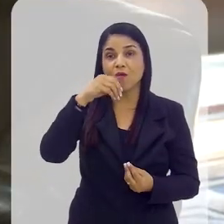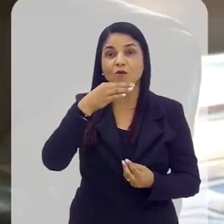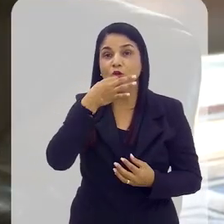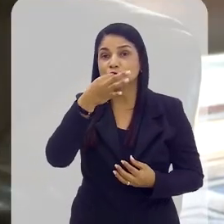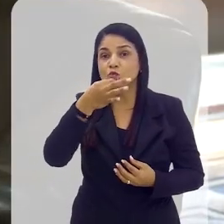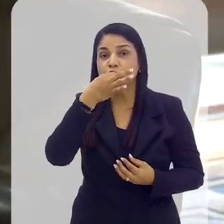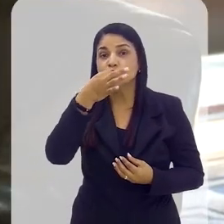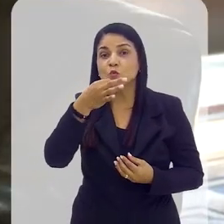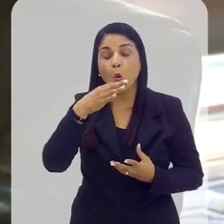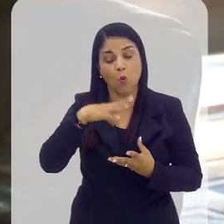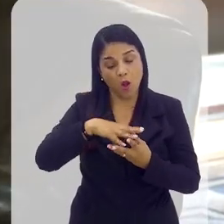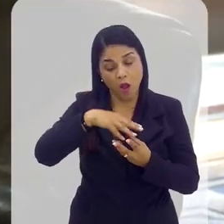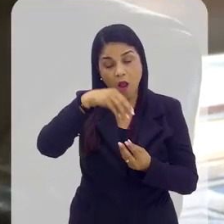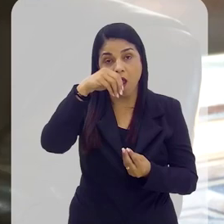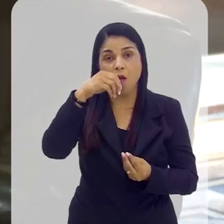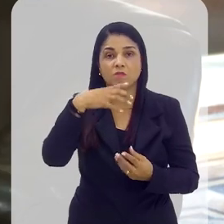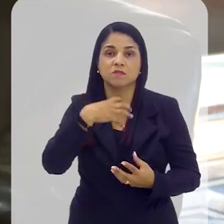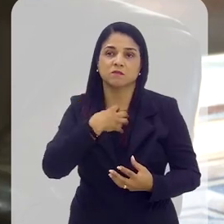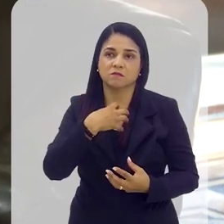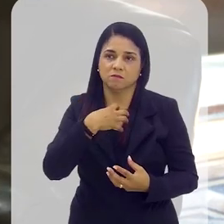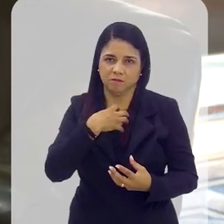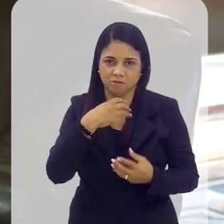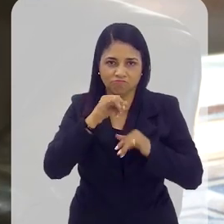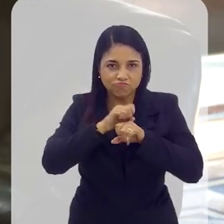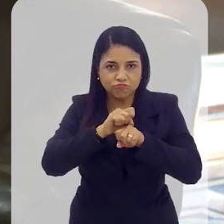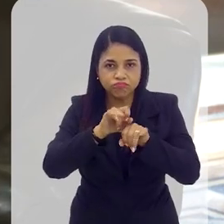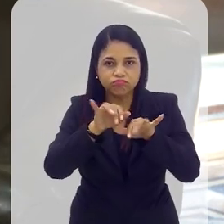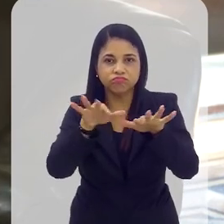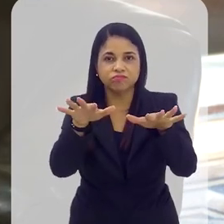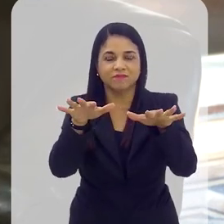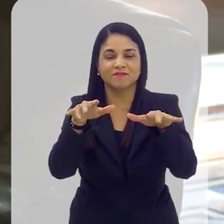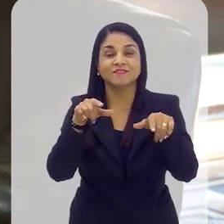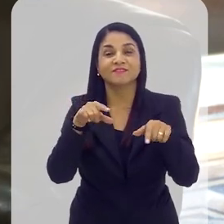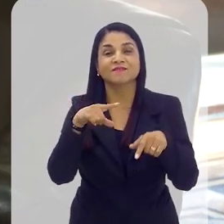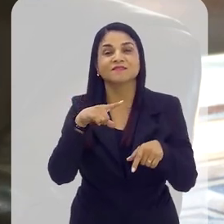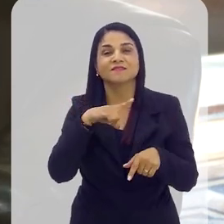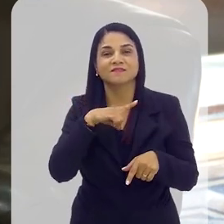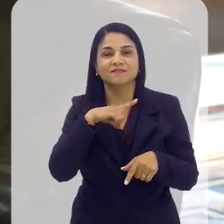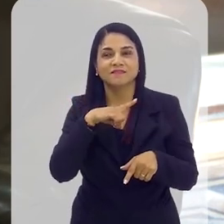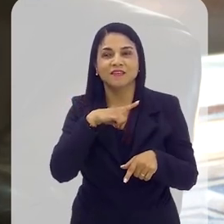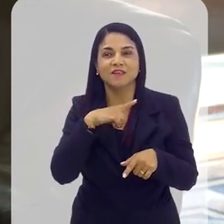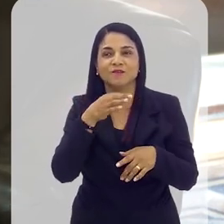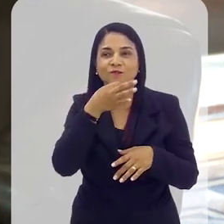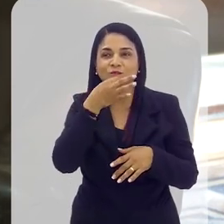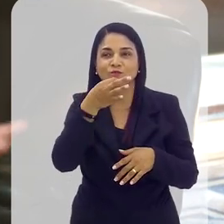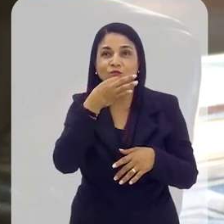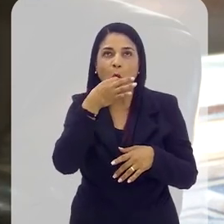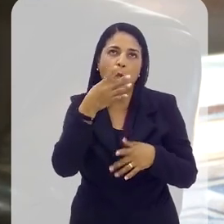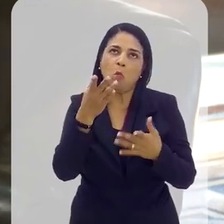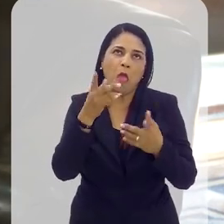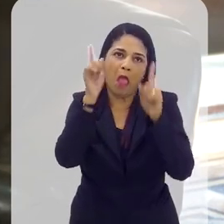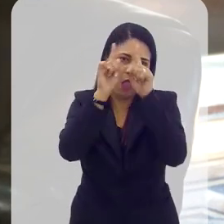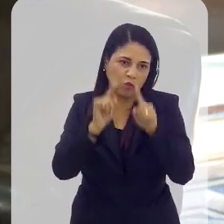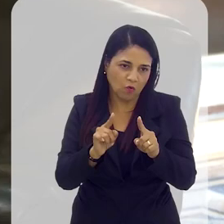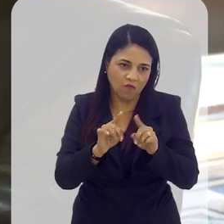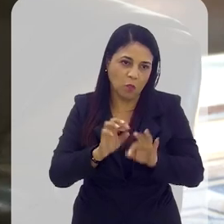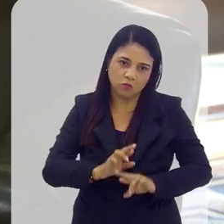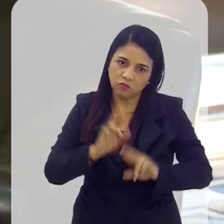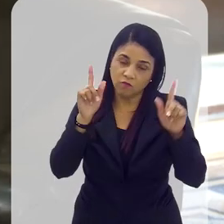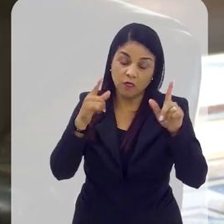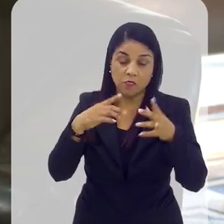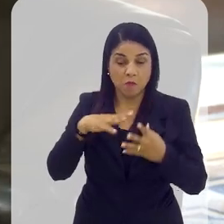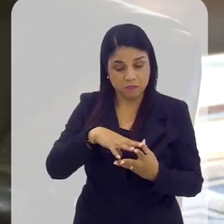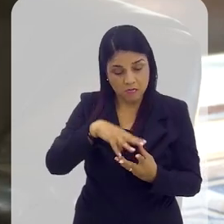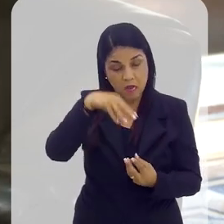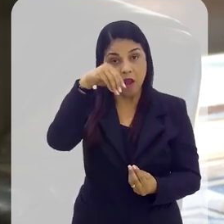alma. Ele vai propagar o que a sua alma sente, né? Então, na verdade, o que não vai ter som regular é um trovão, são outras